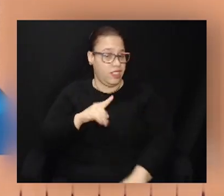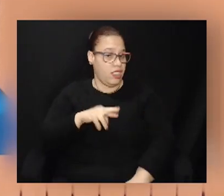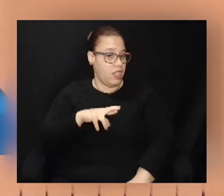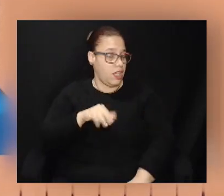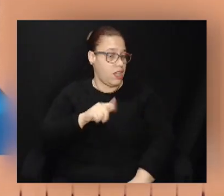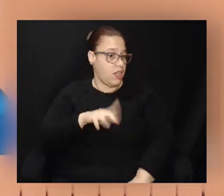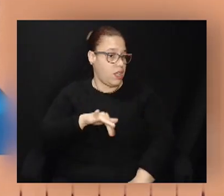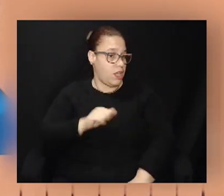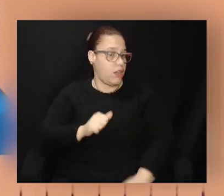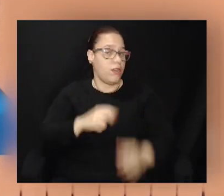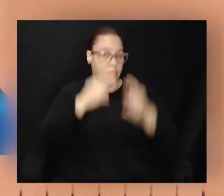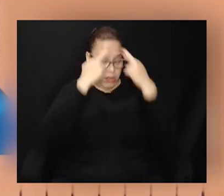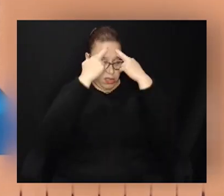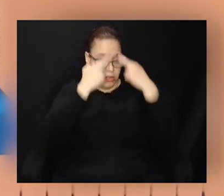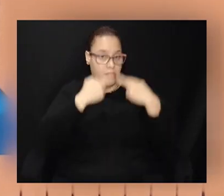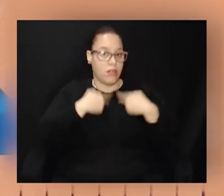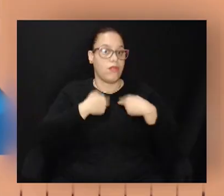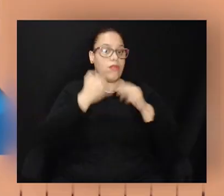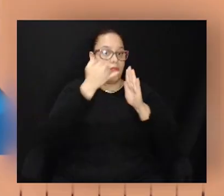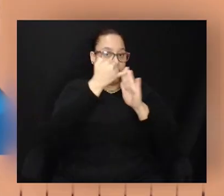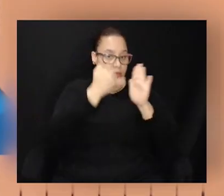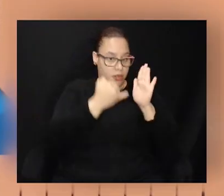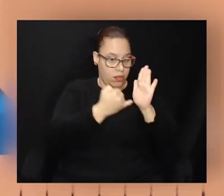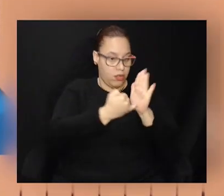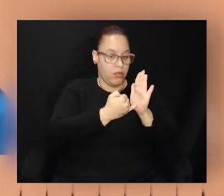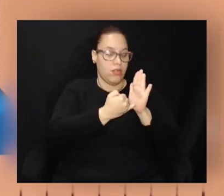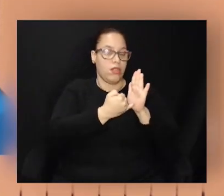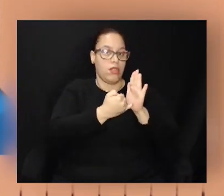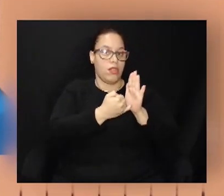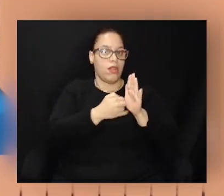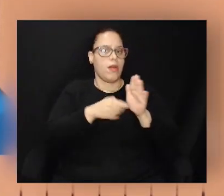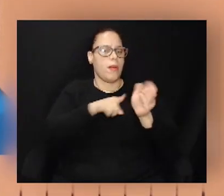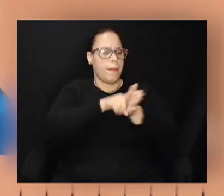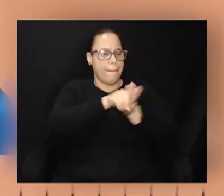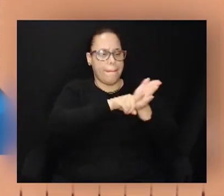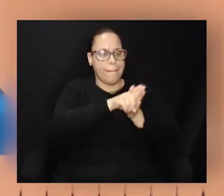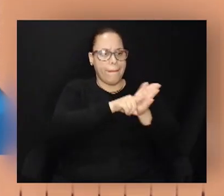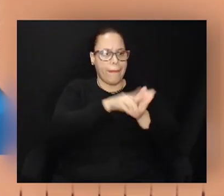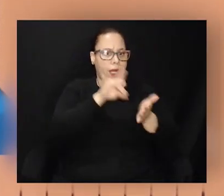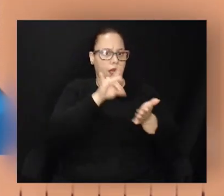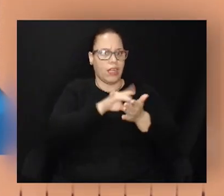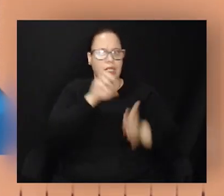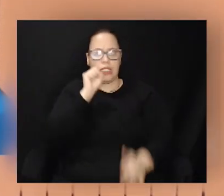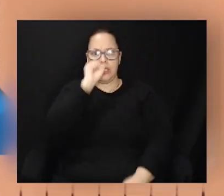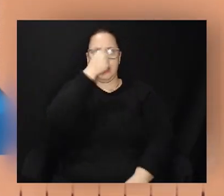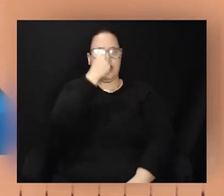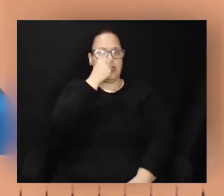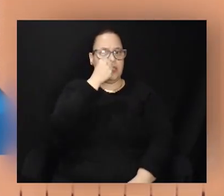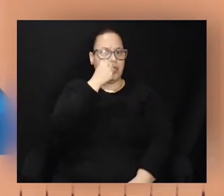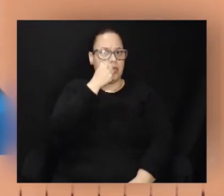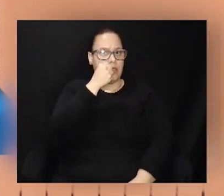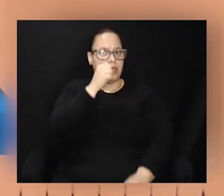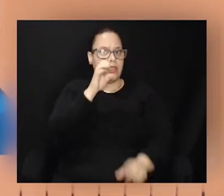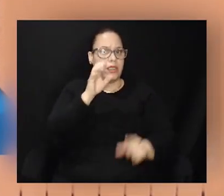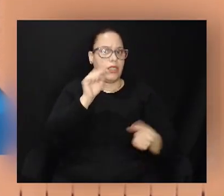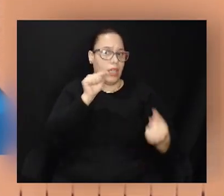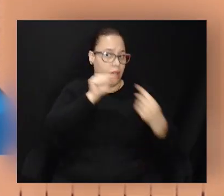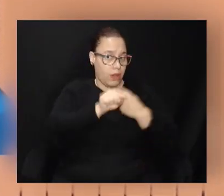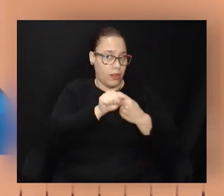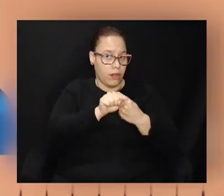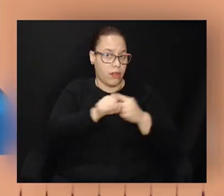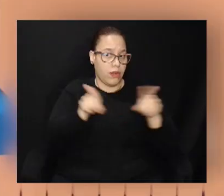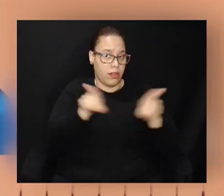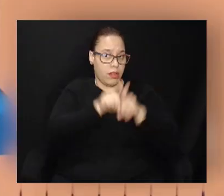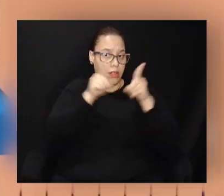responsabilidade institucional de investigar fatos graves que atentam contra a dignidade do